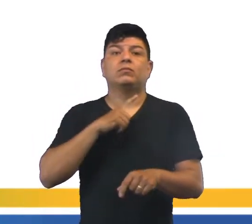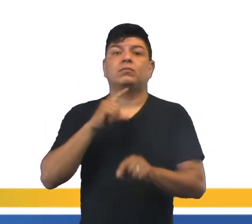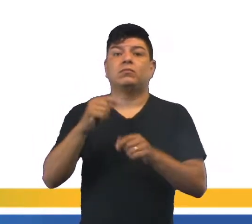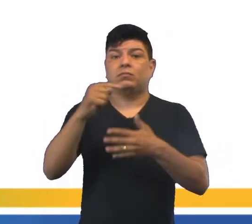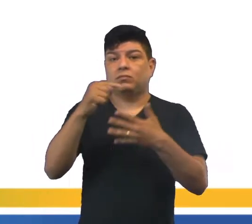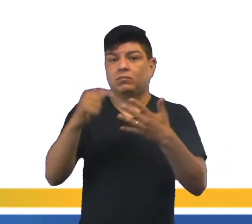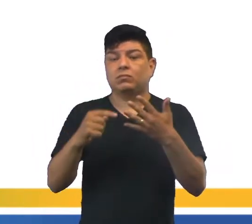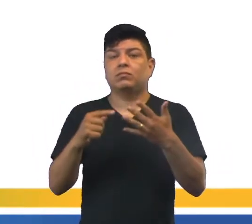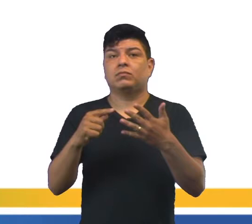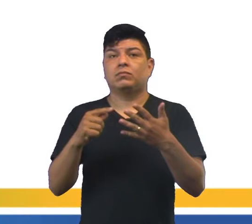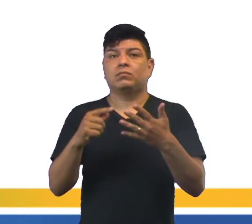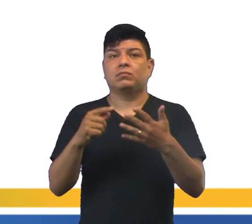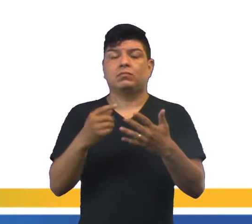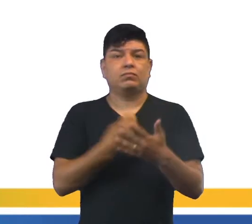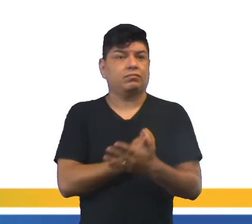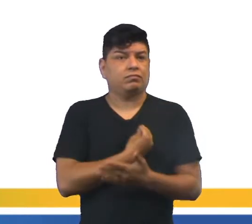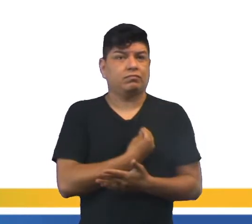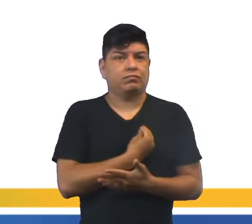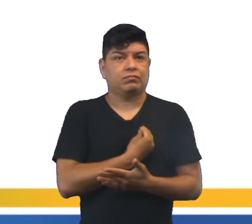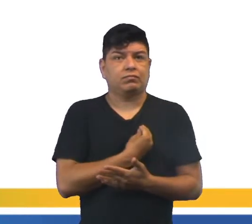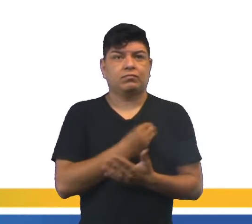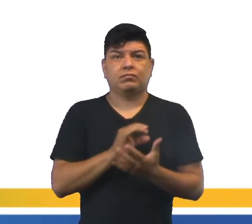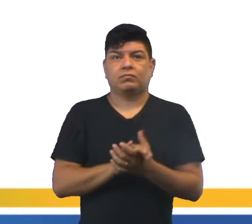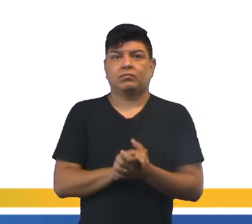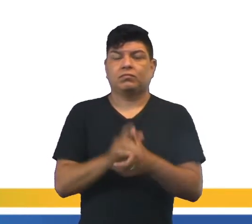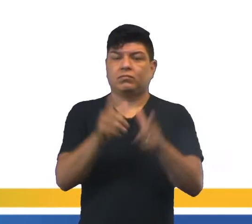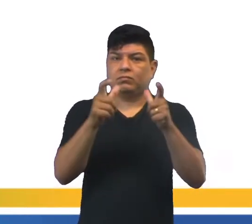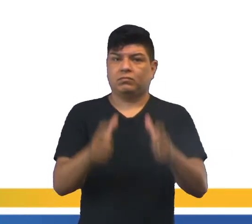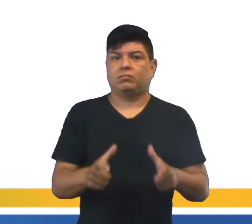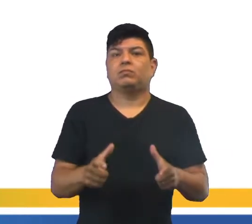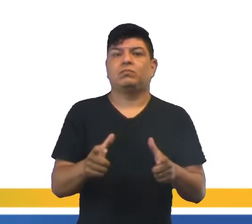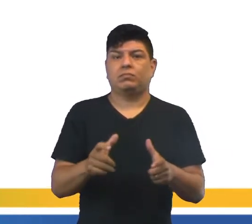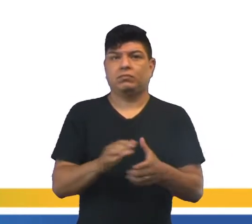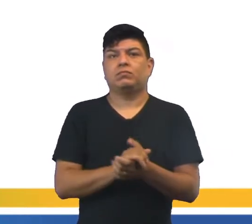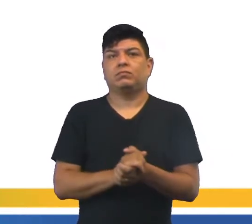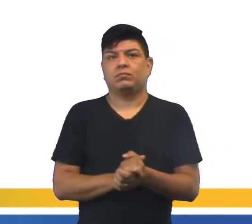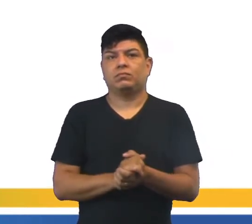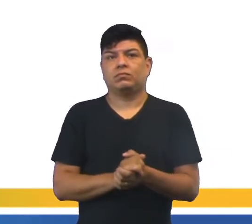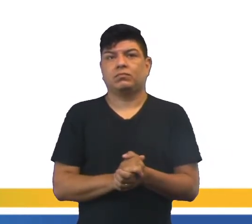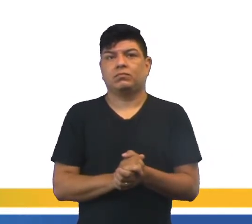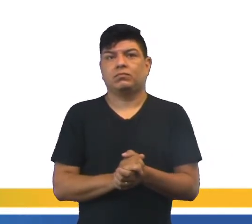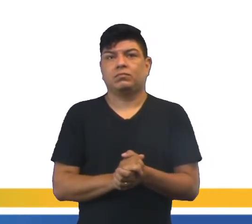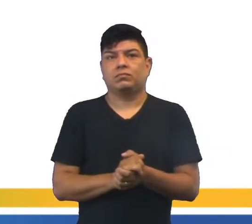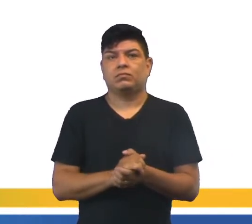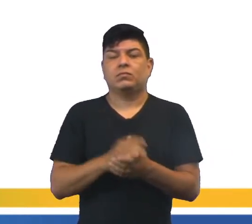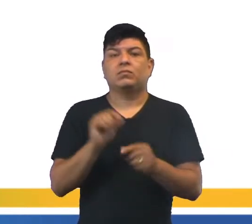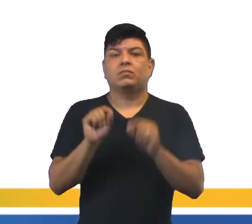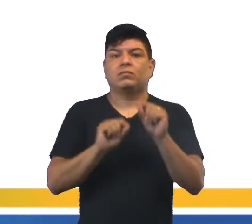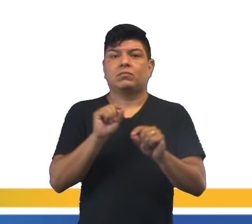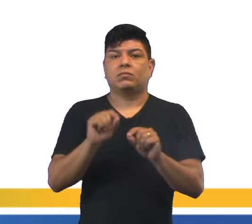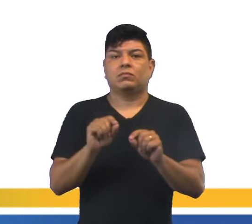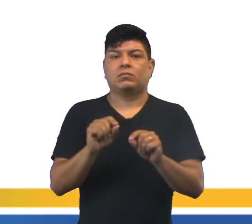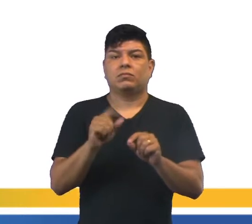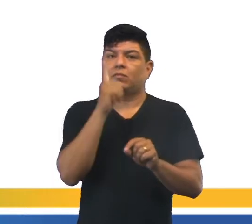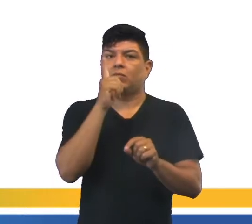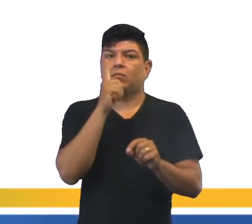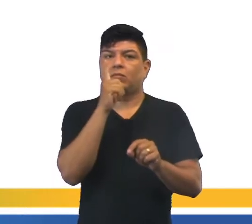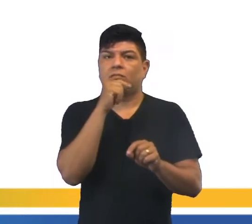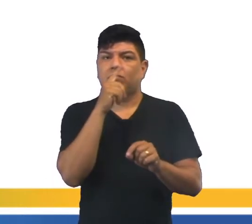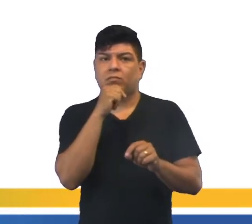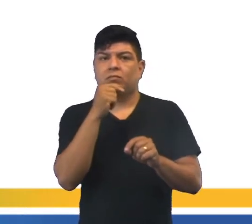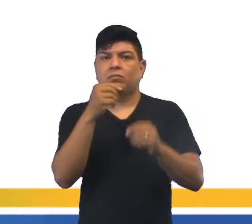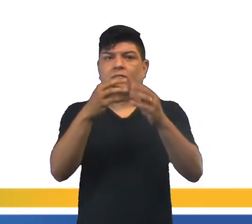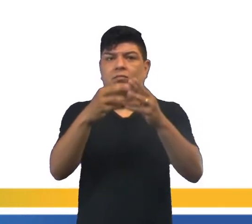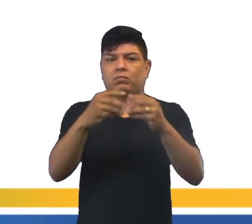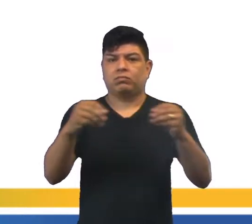que no estado ambiente, ele possui o estado físico líquido, né? Ele é o